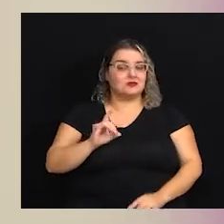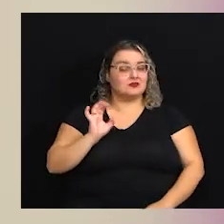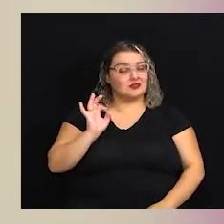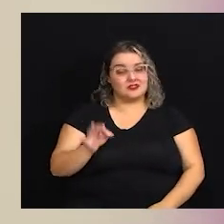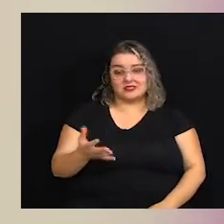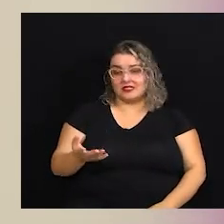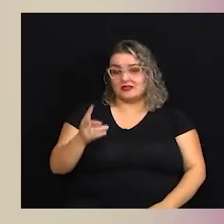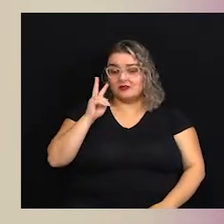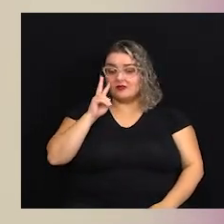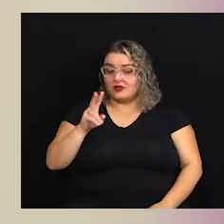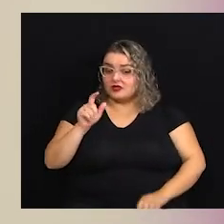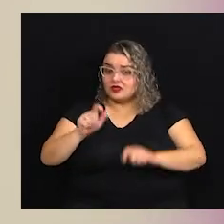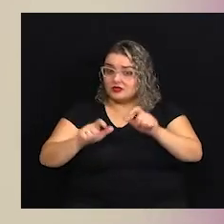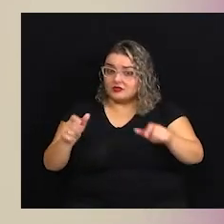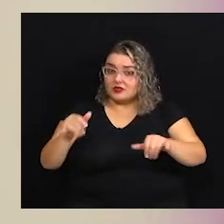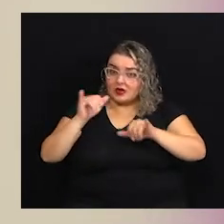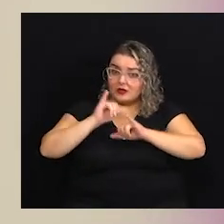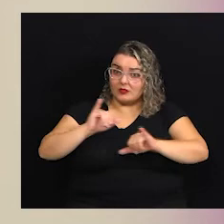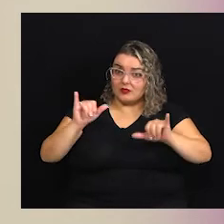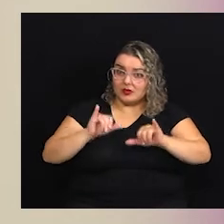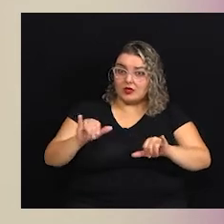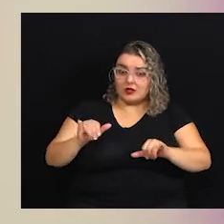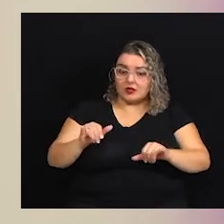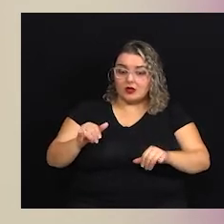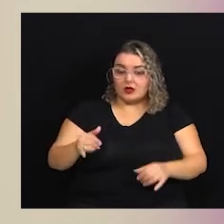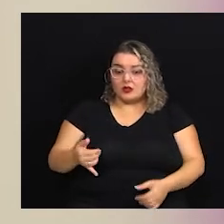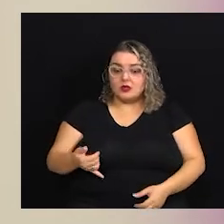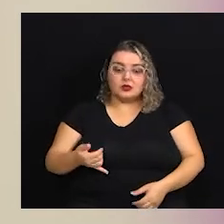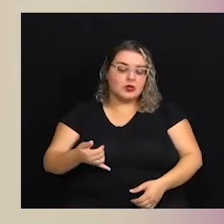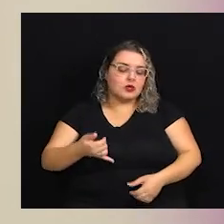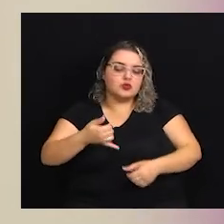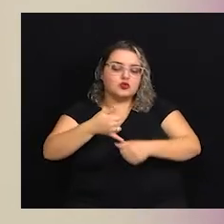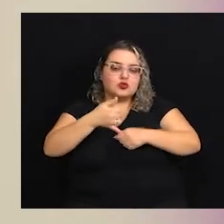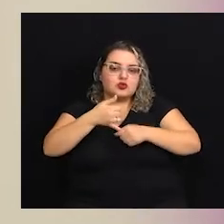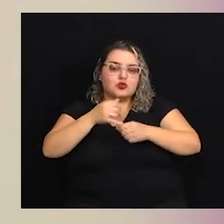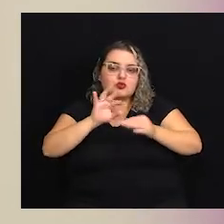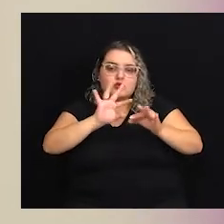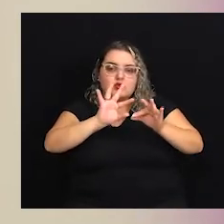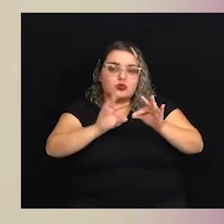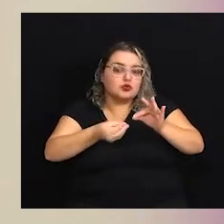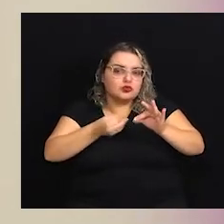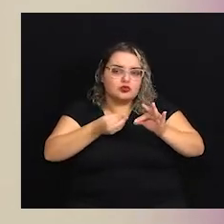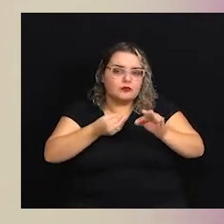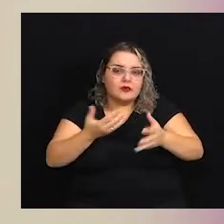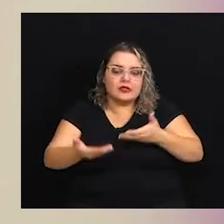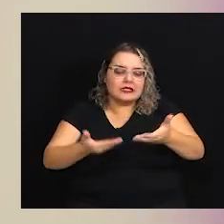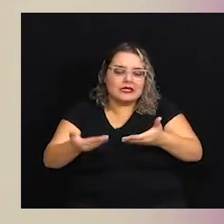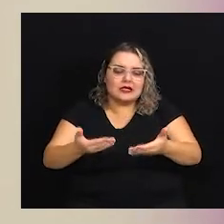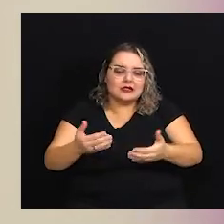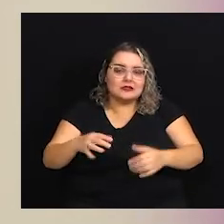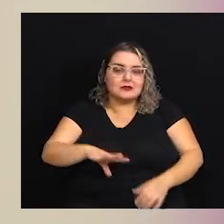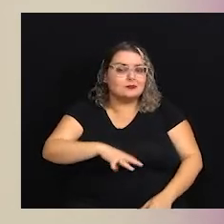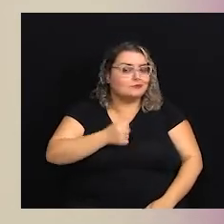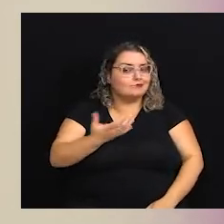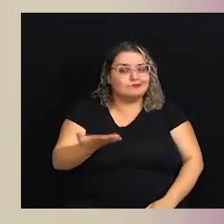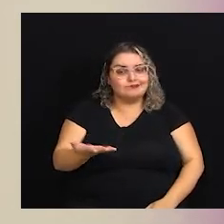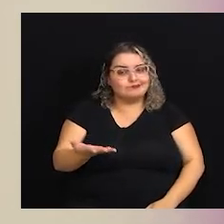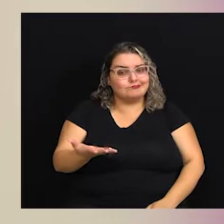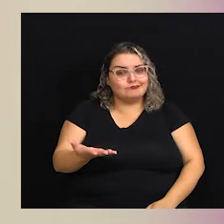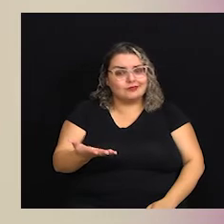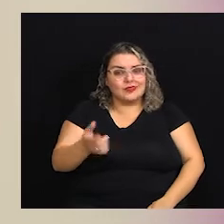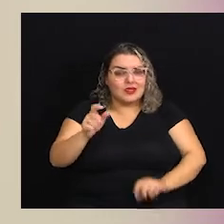Para você ter uma ideia, eu vejo pessoas propagando que suco de uva trata a menopausa. Só para você ter uma ideia. E as